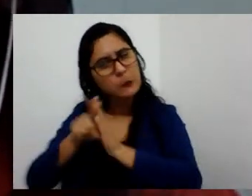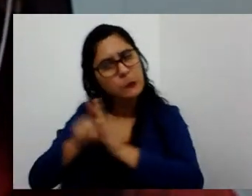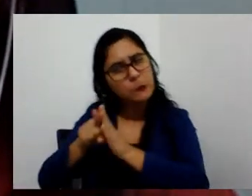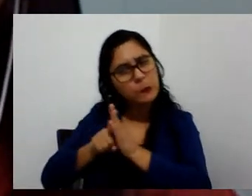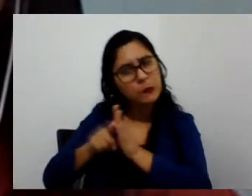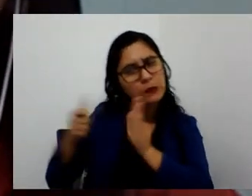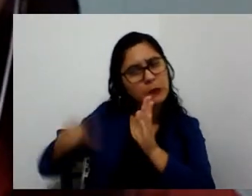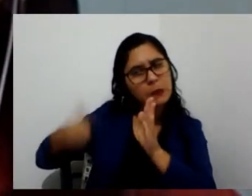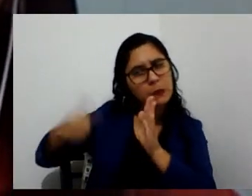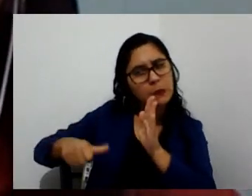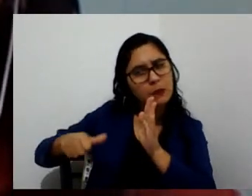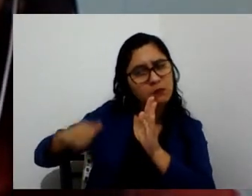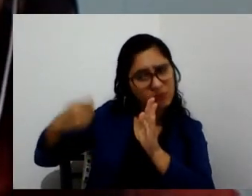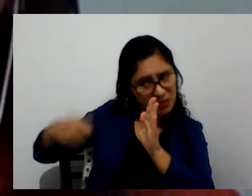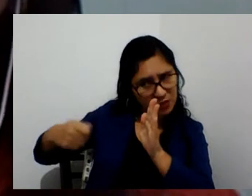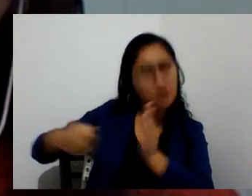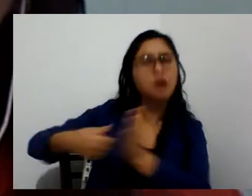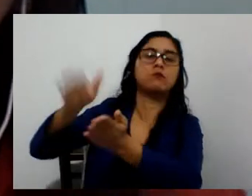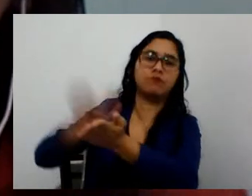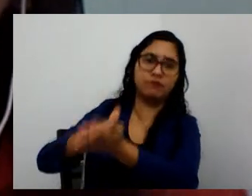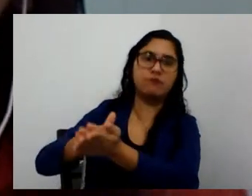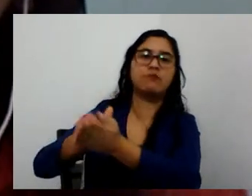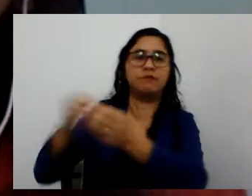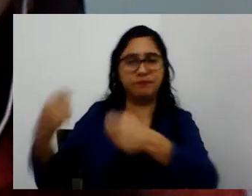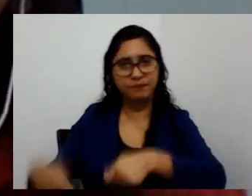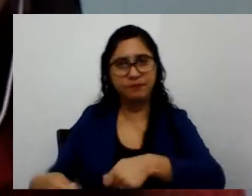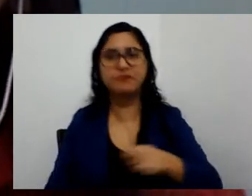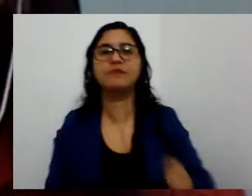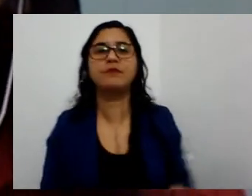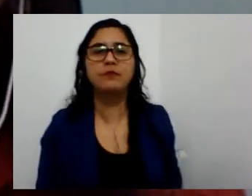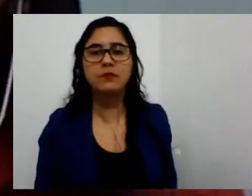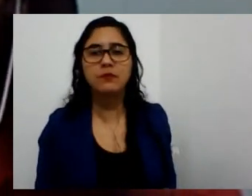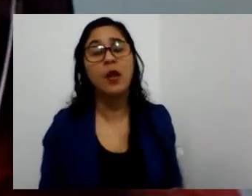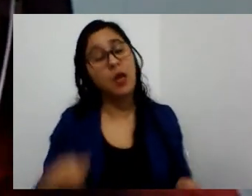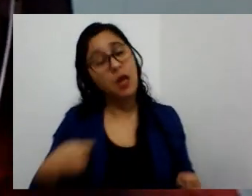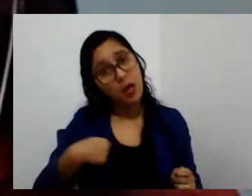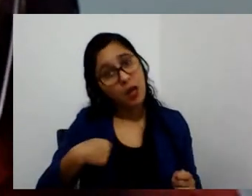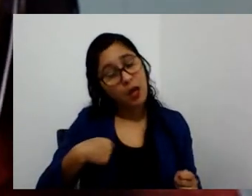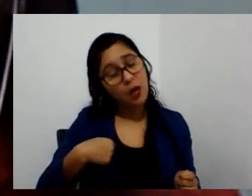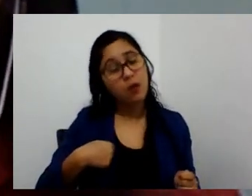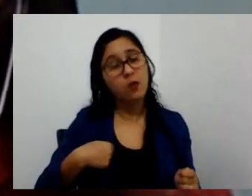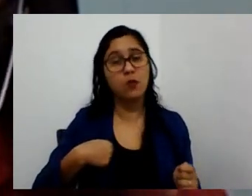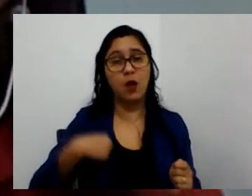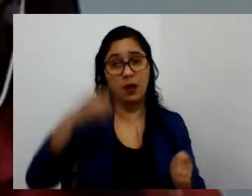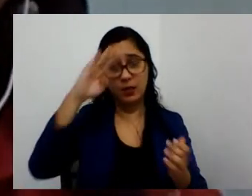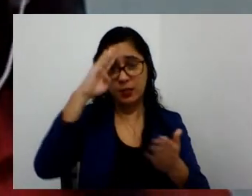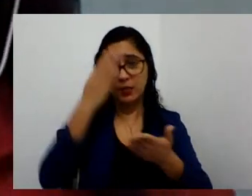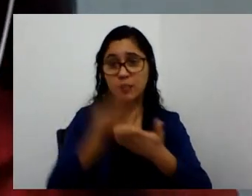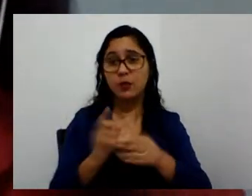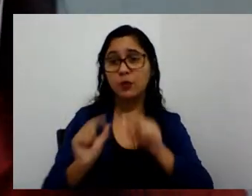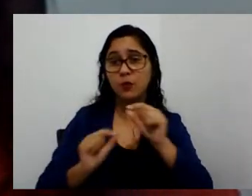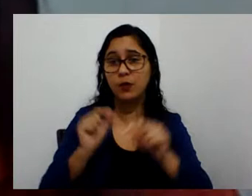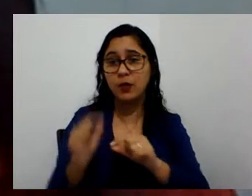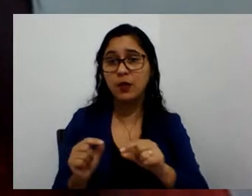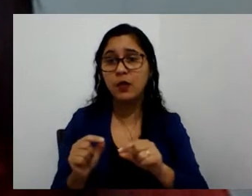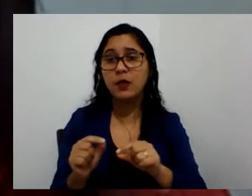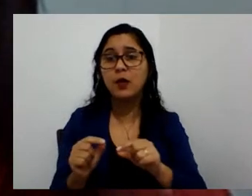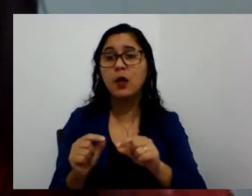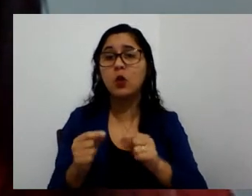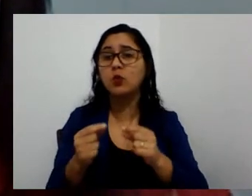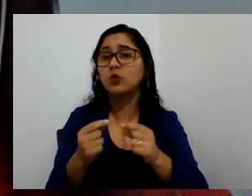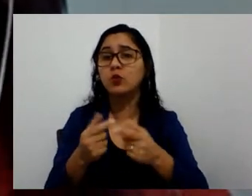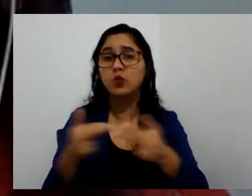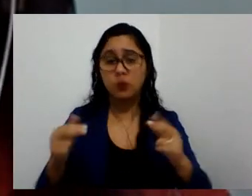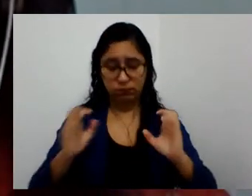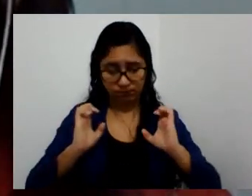avaliadas e serem punidas, dependendo do caso. Então, eu acredito que toda a parte que tem a relação com